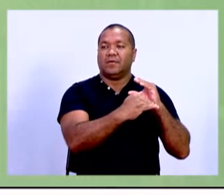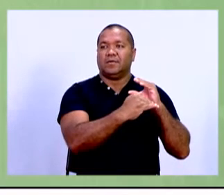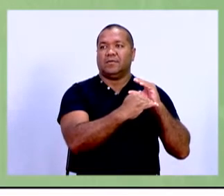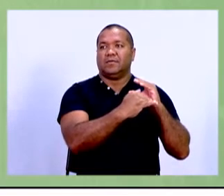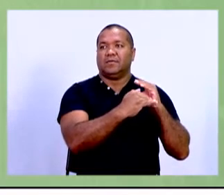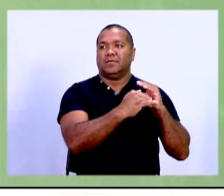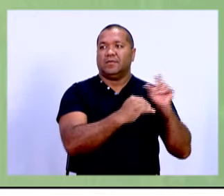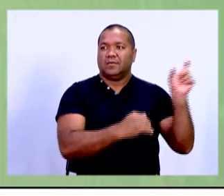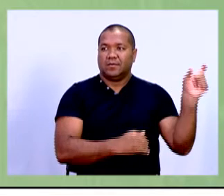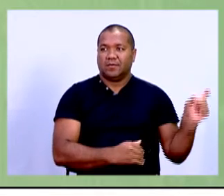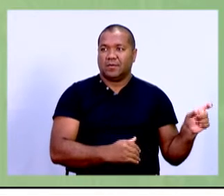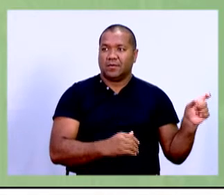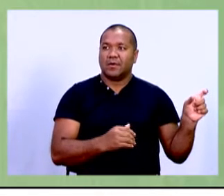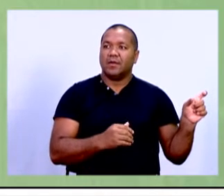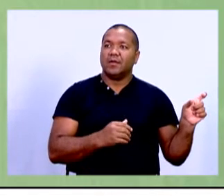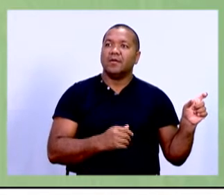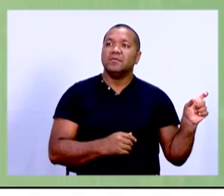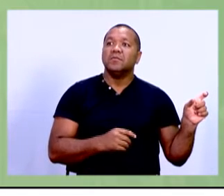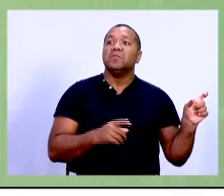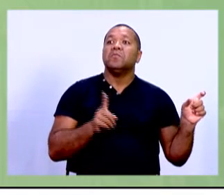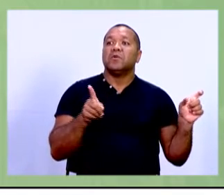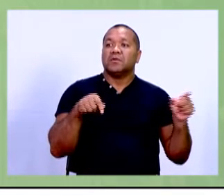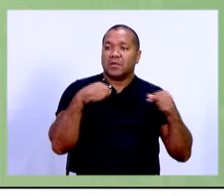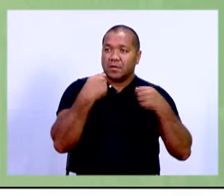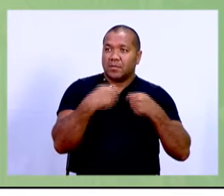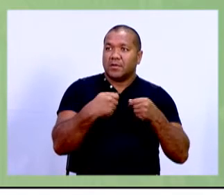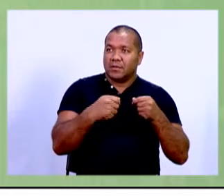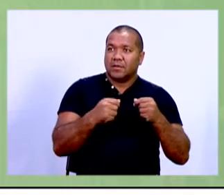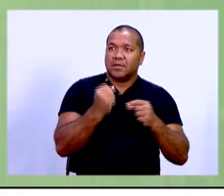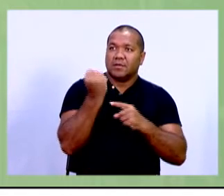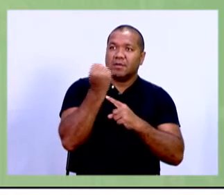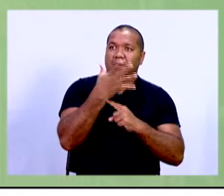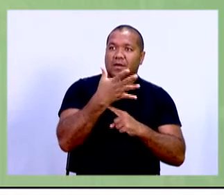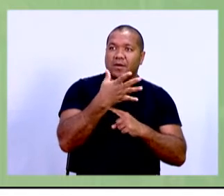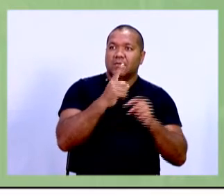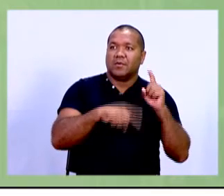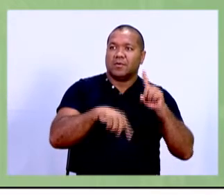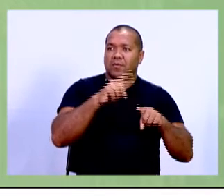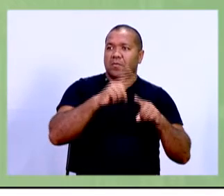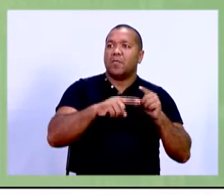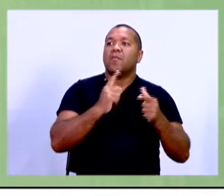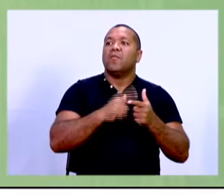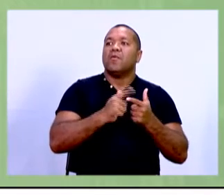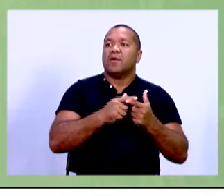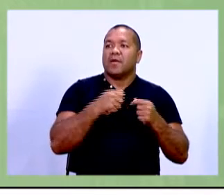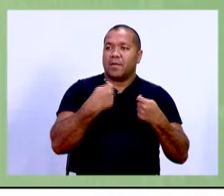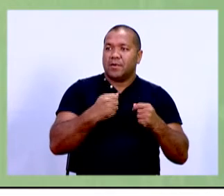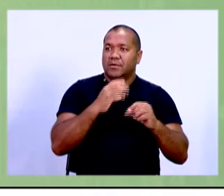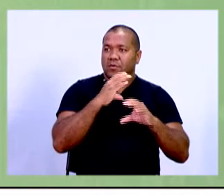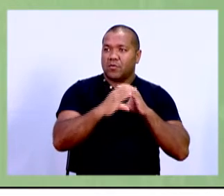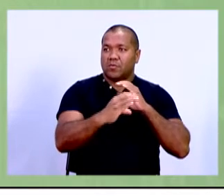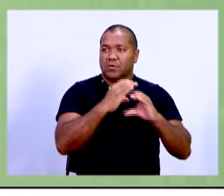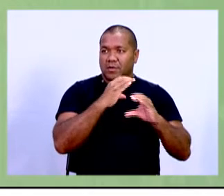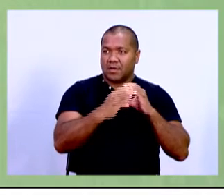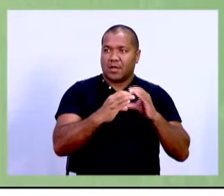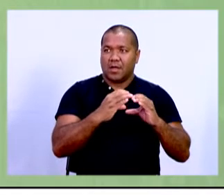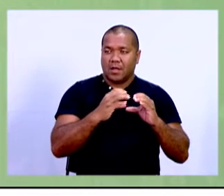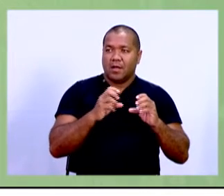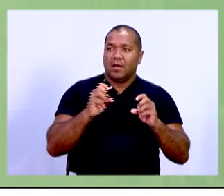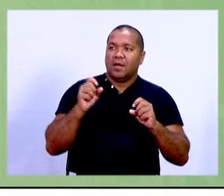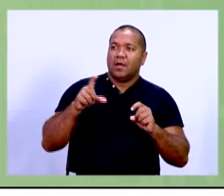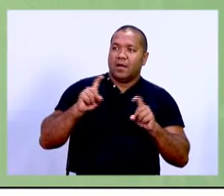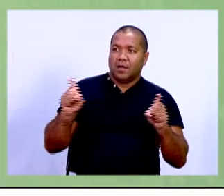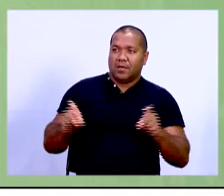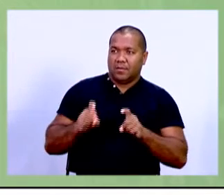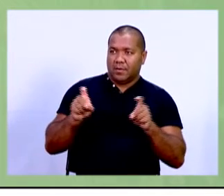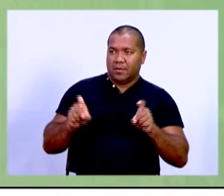que ele precisa desse diagrama de componentes a ser criado, porque eles vão se comunicar um com o outro. Na nossa